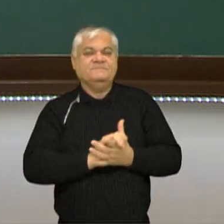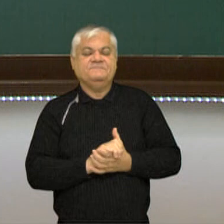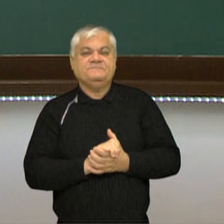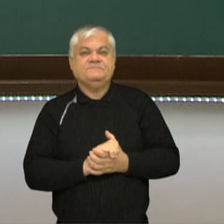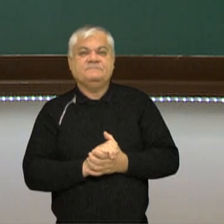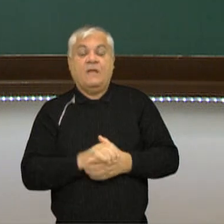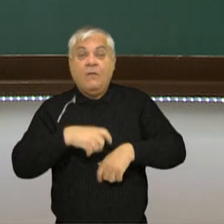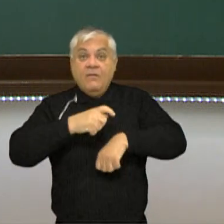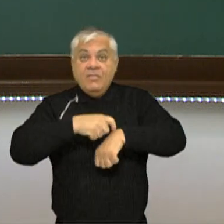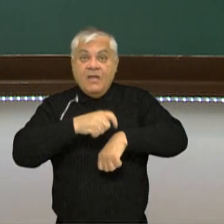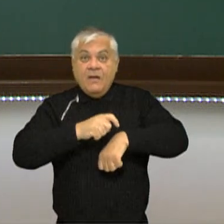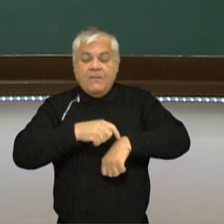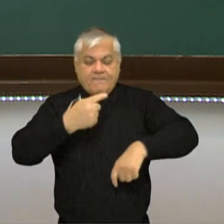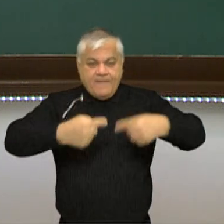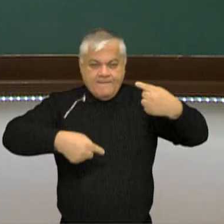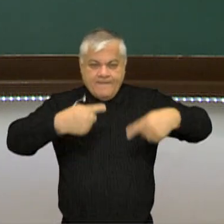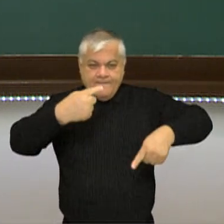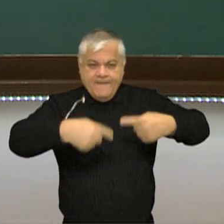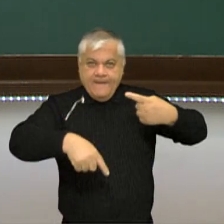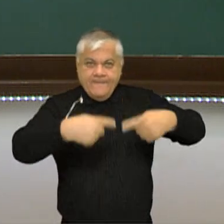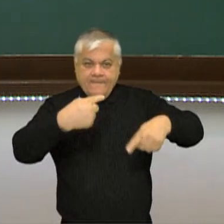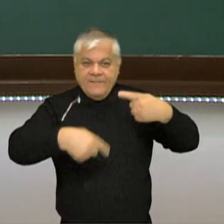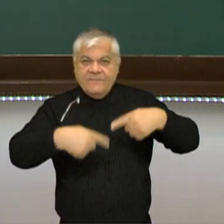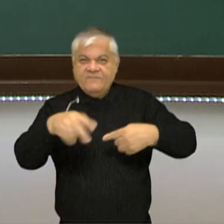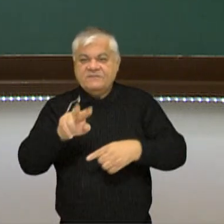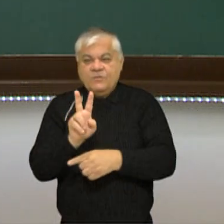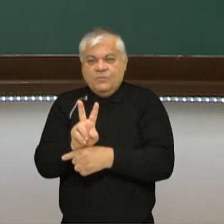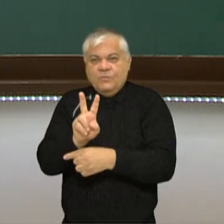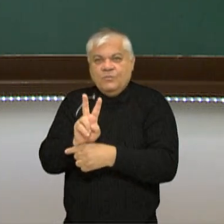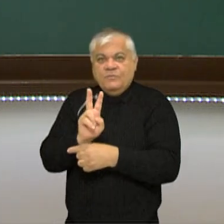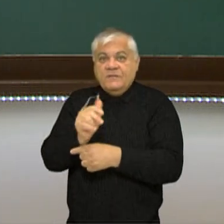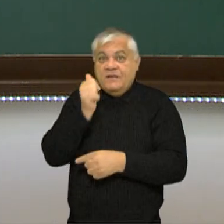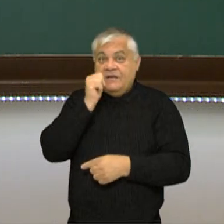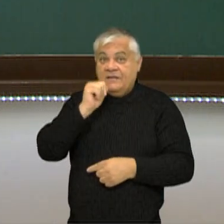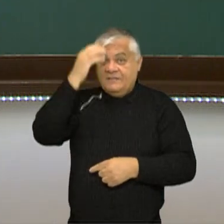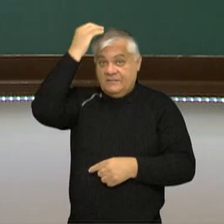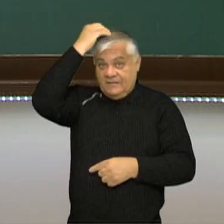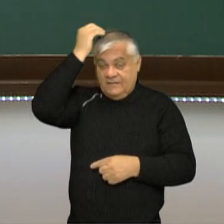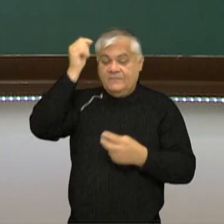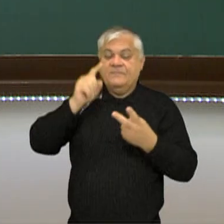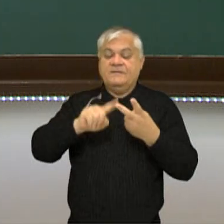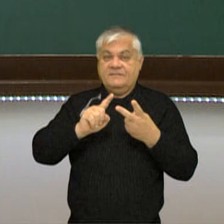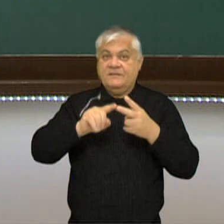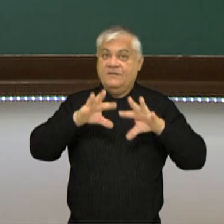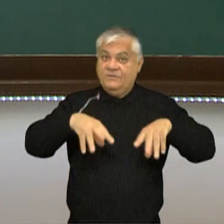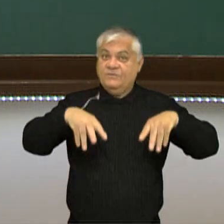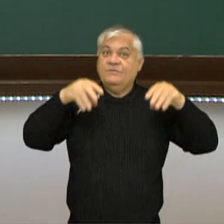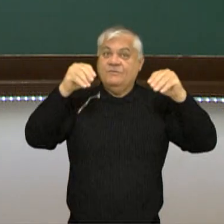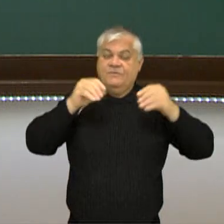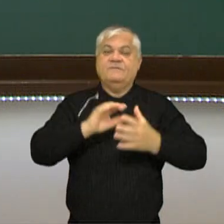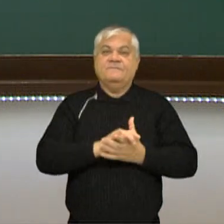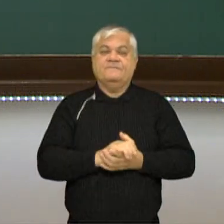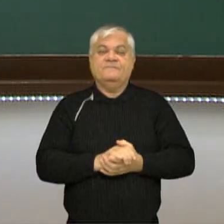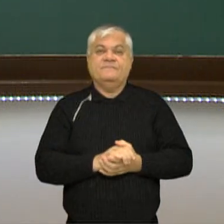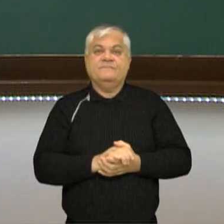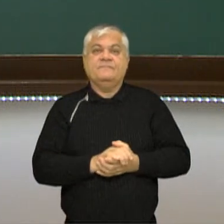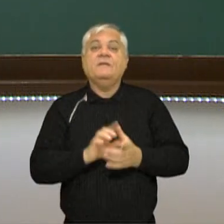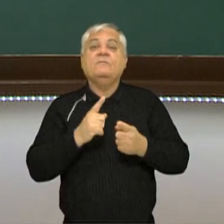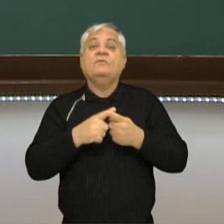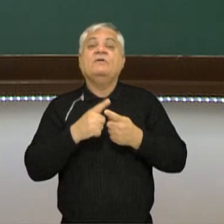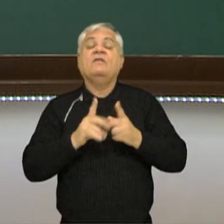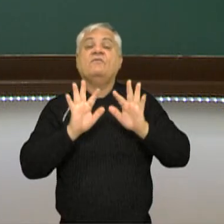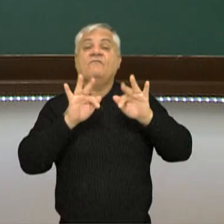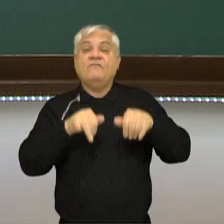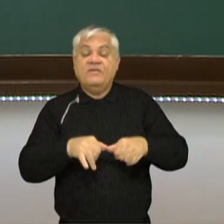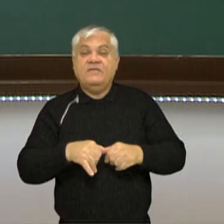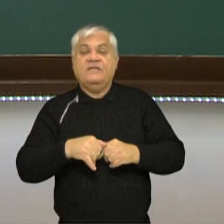partida, você tem que preservar um pouco a sua dama e as suas torres, porque num final elementar com dama e